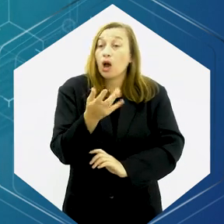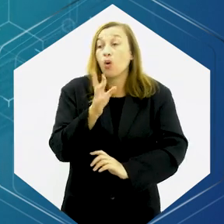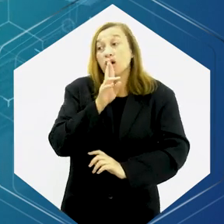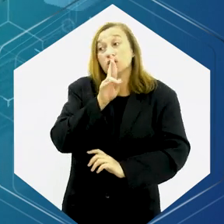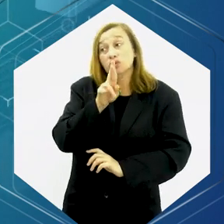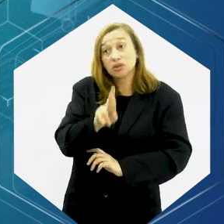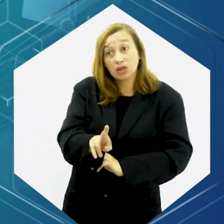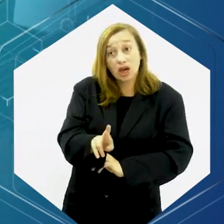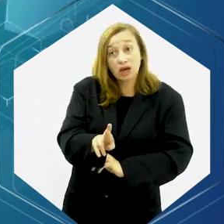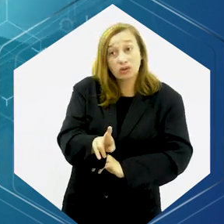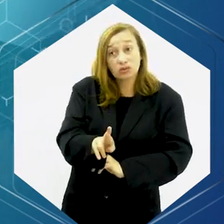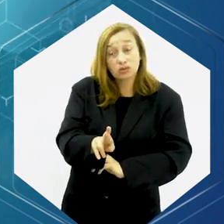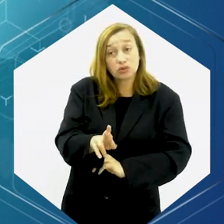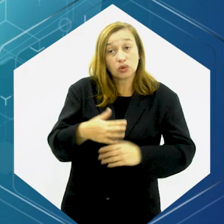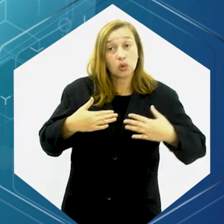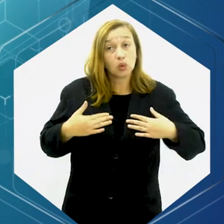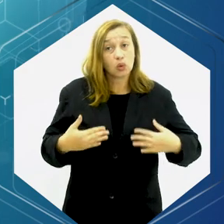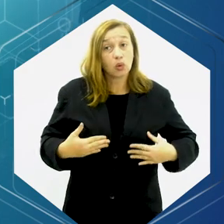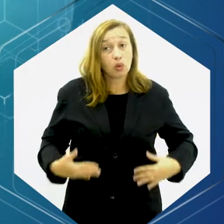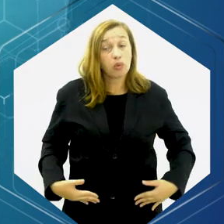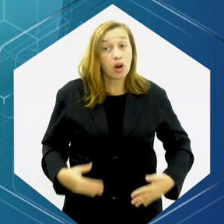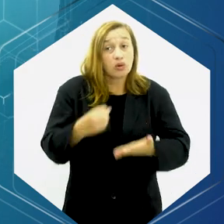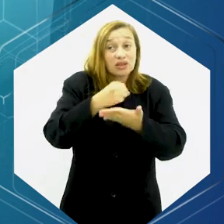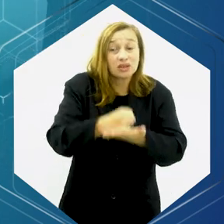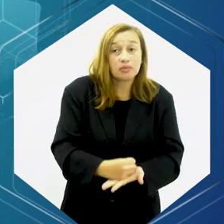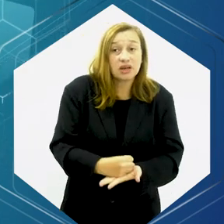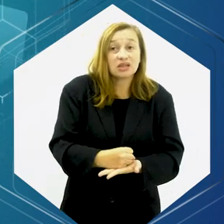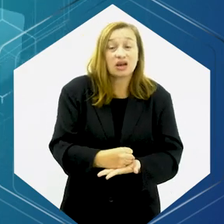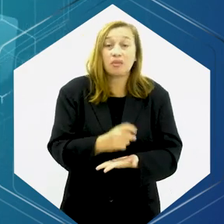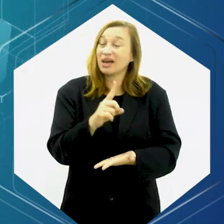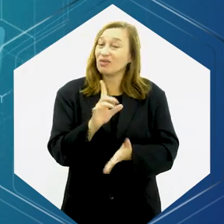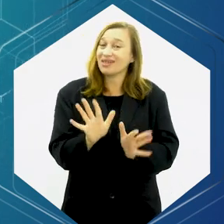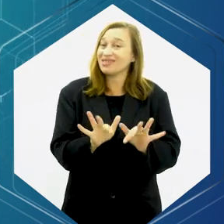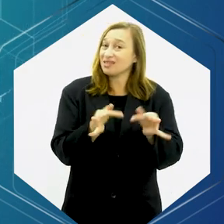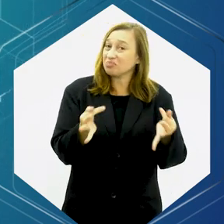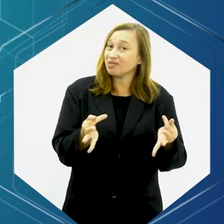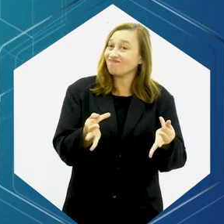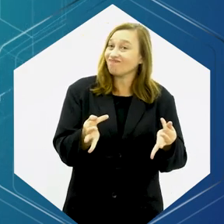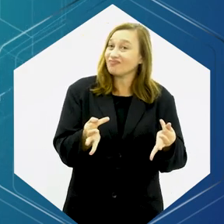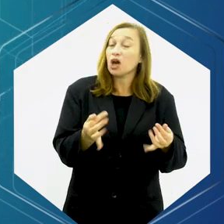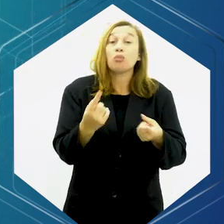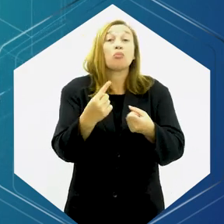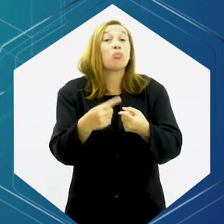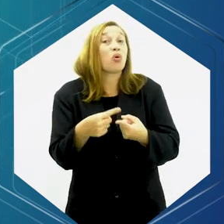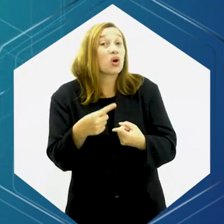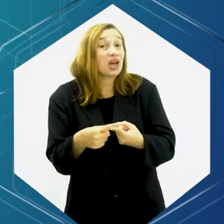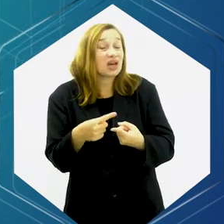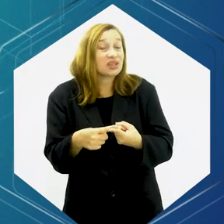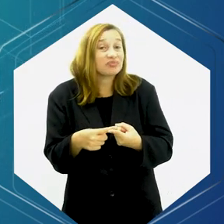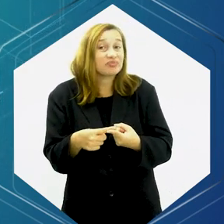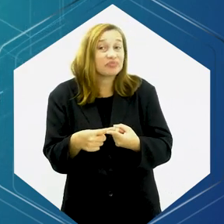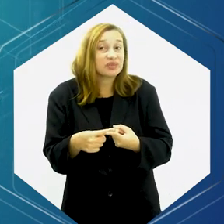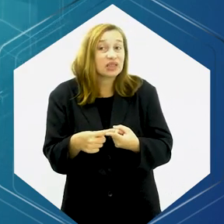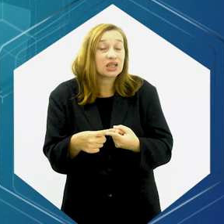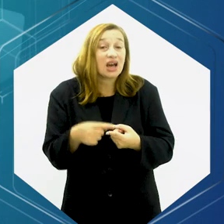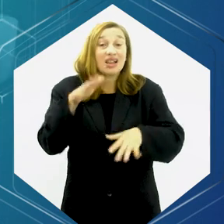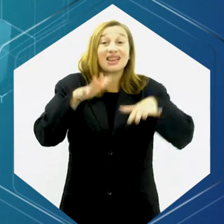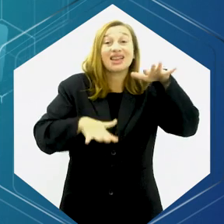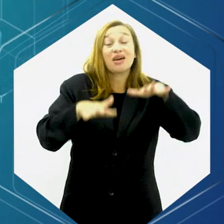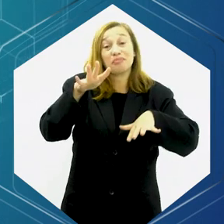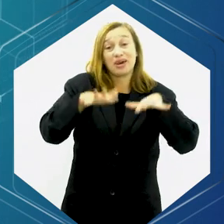ser resultado do Peso corporal mas a equação não é tão simples não é por quê